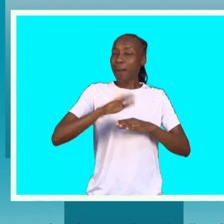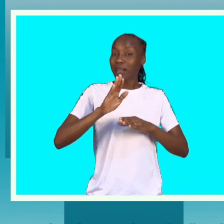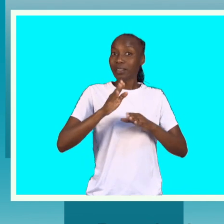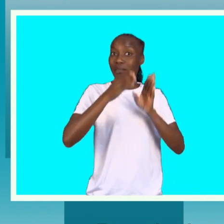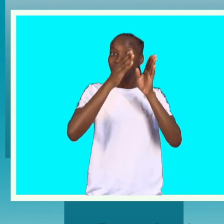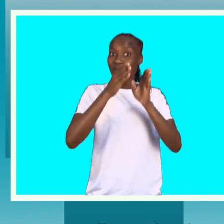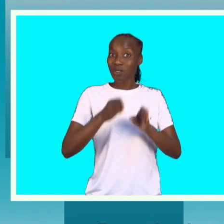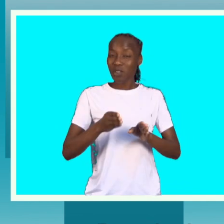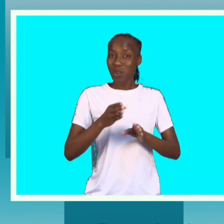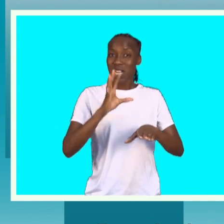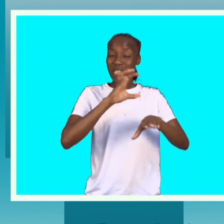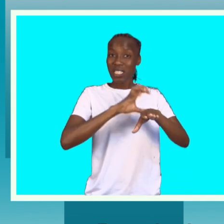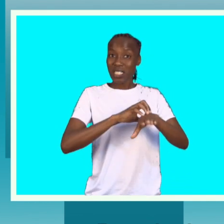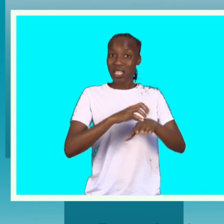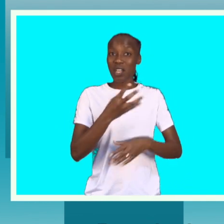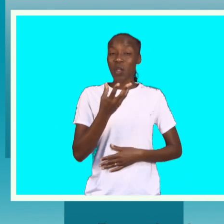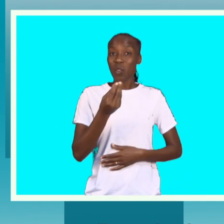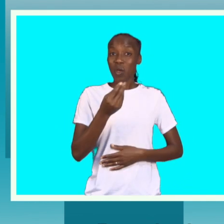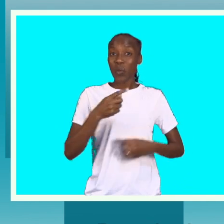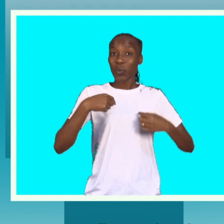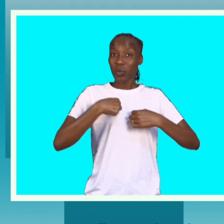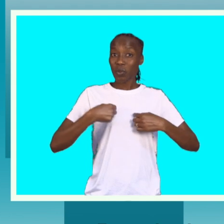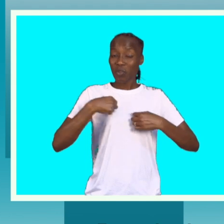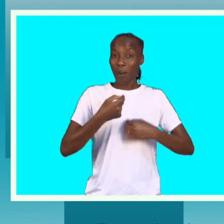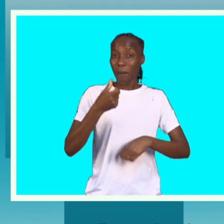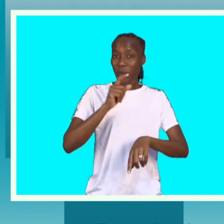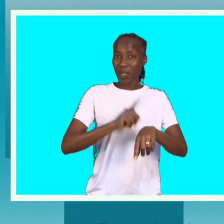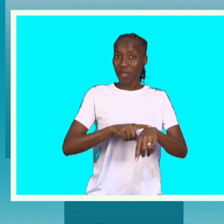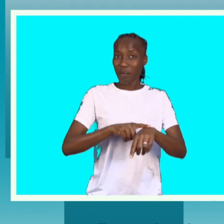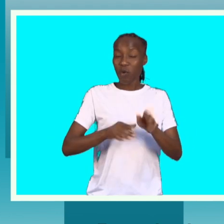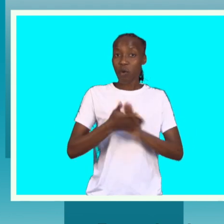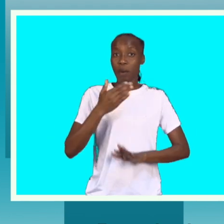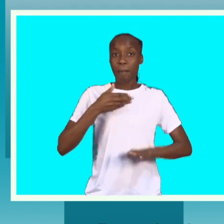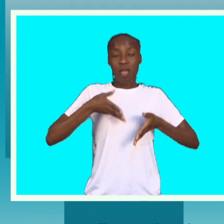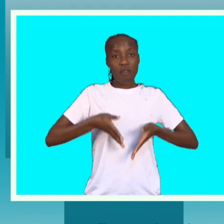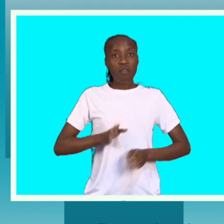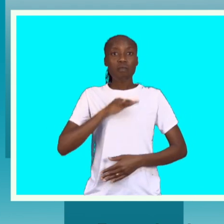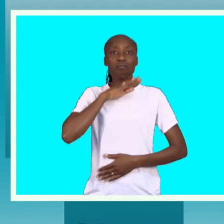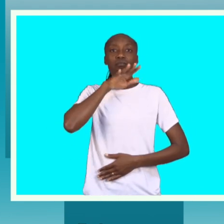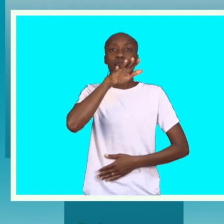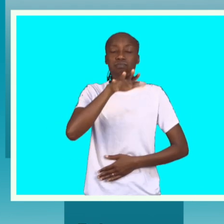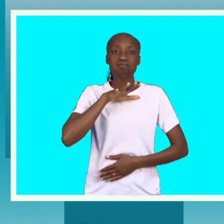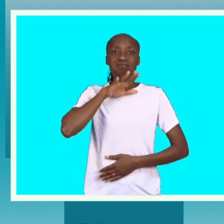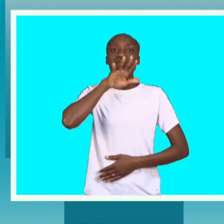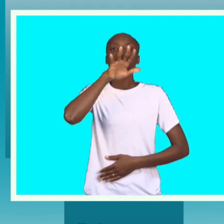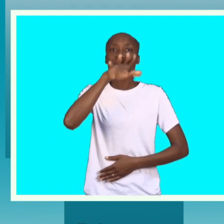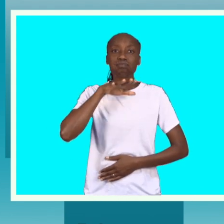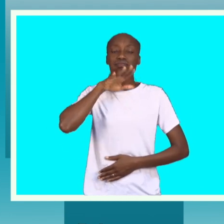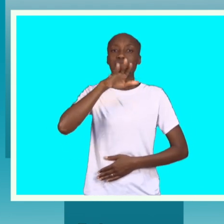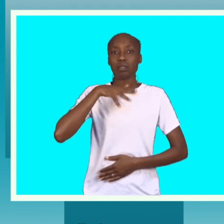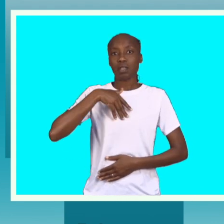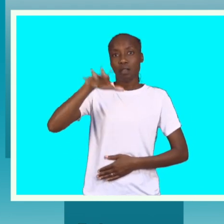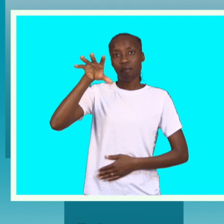Pouco tempo já a minha filha comece a vermitar. Vemita, vemita, vemita, eu pego. Tirare a